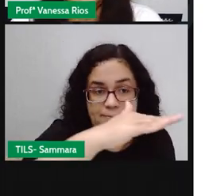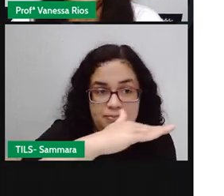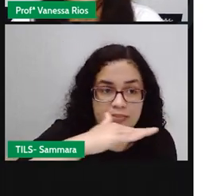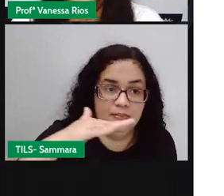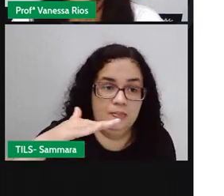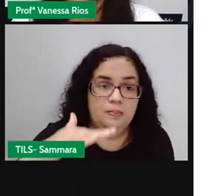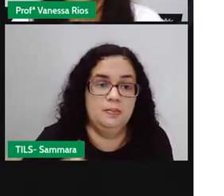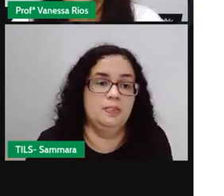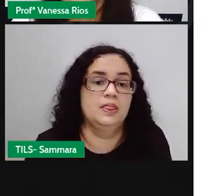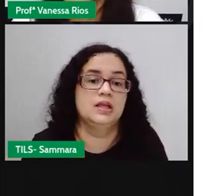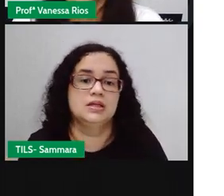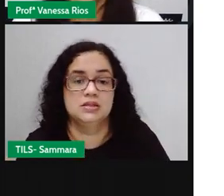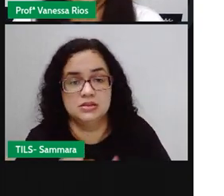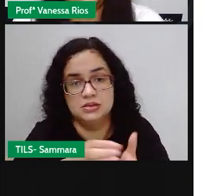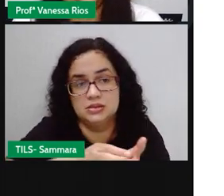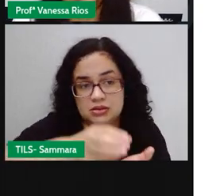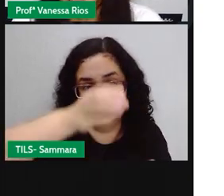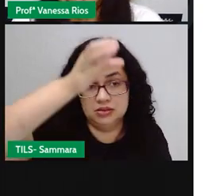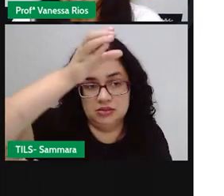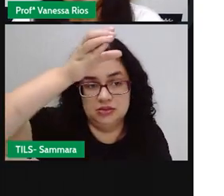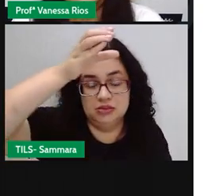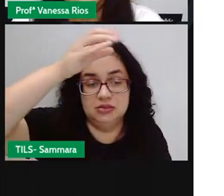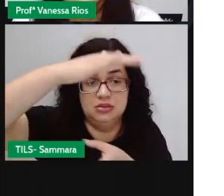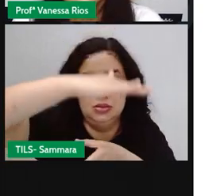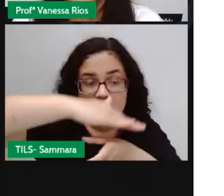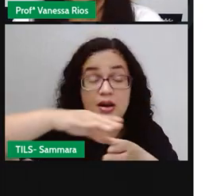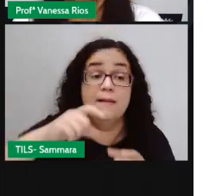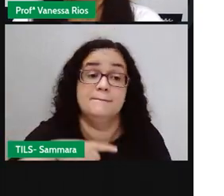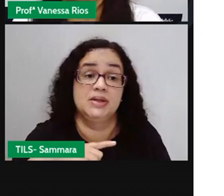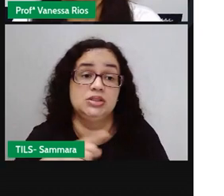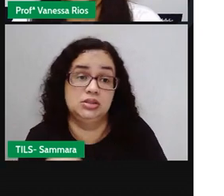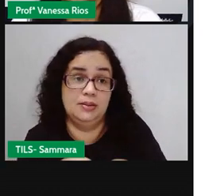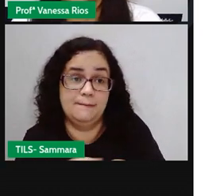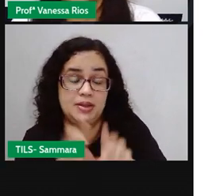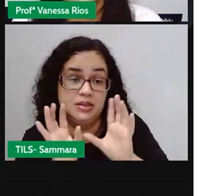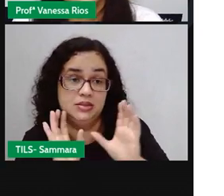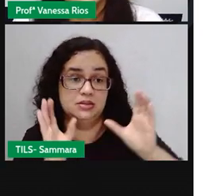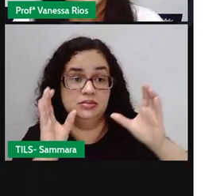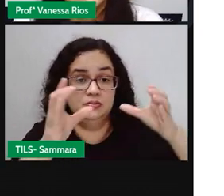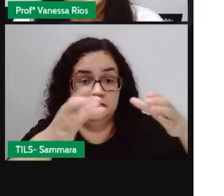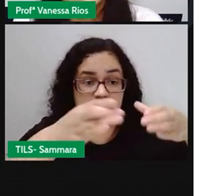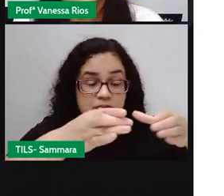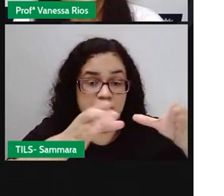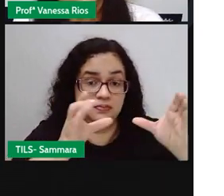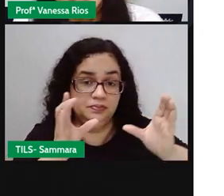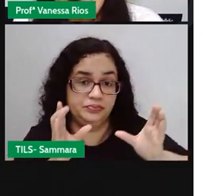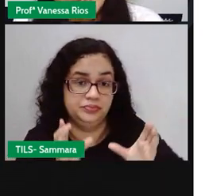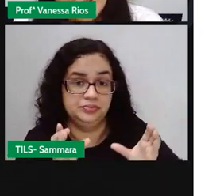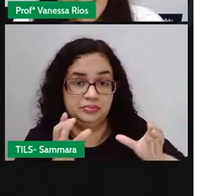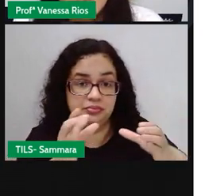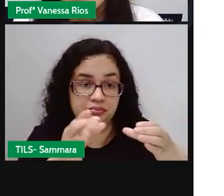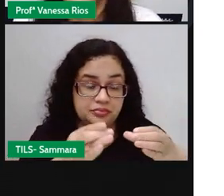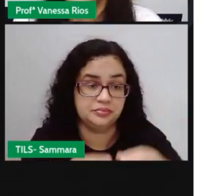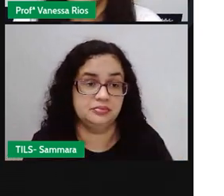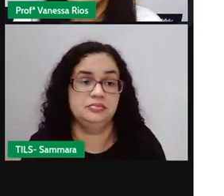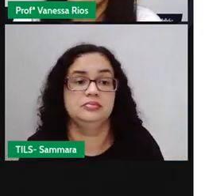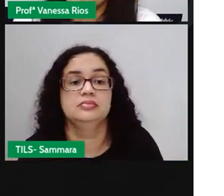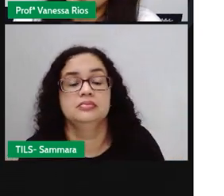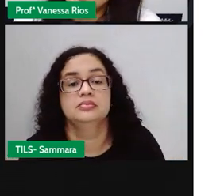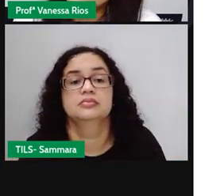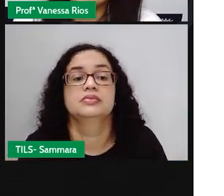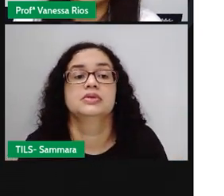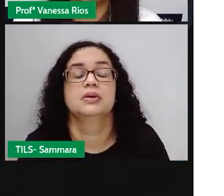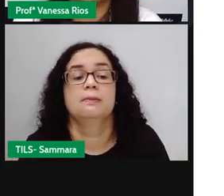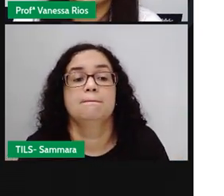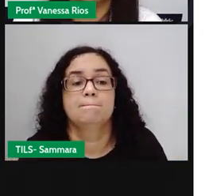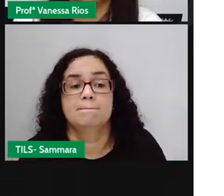esfera, não, mas o cilindro, o cone, tem uma face plana. Mas tem também uma face que é arredondada. Então,